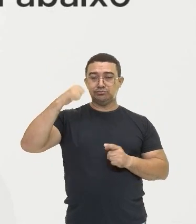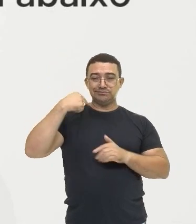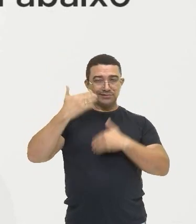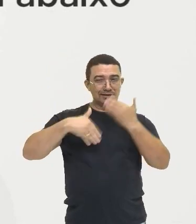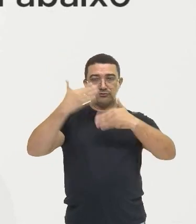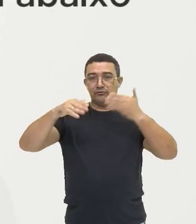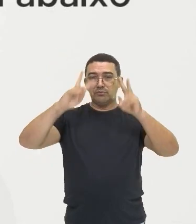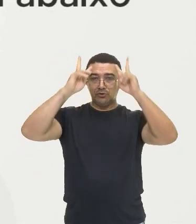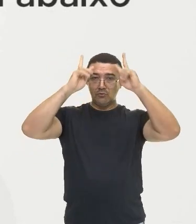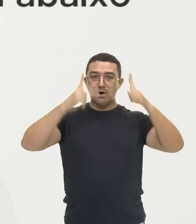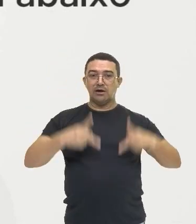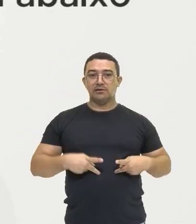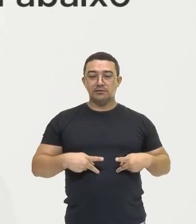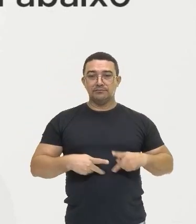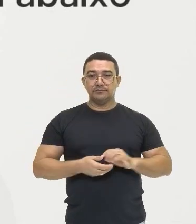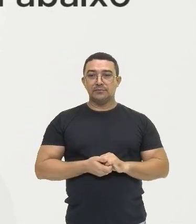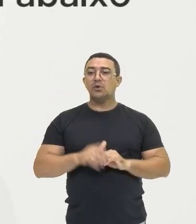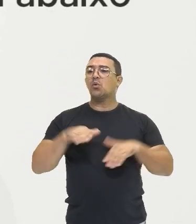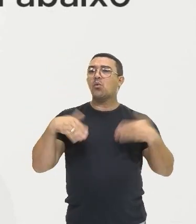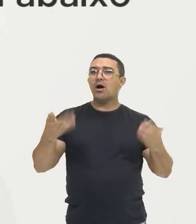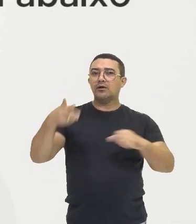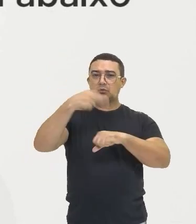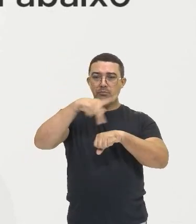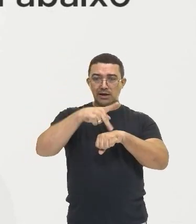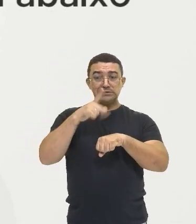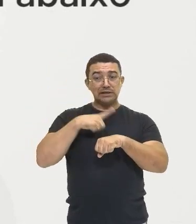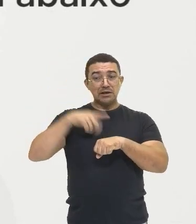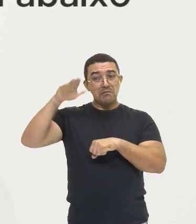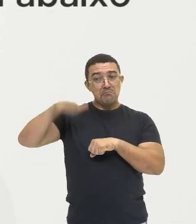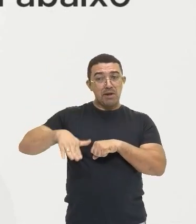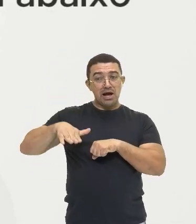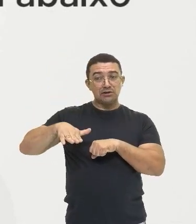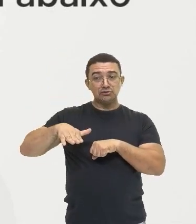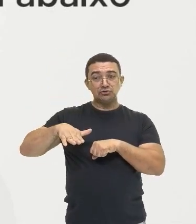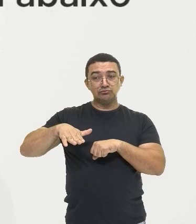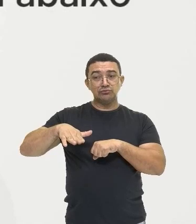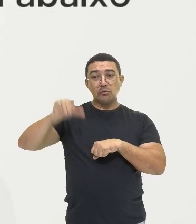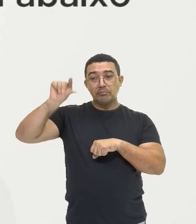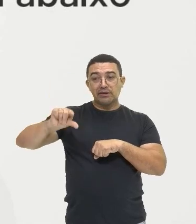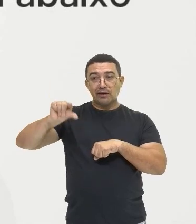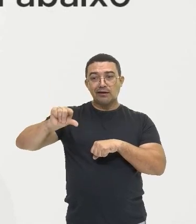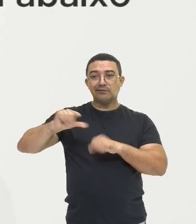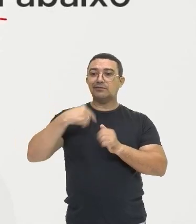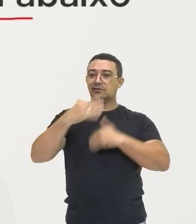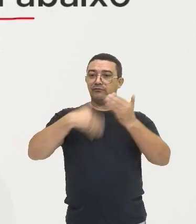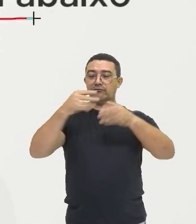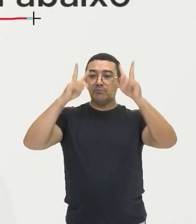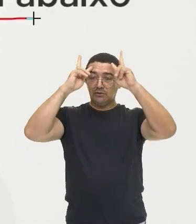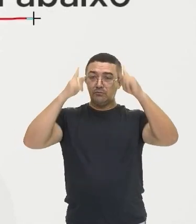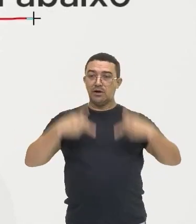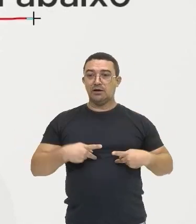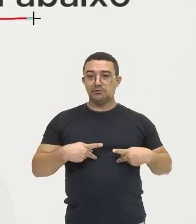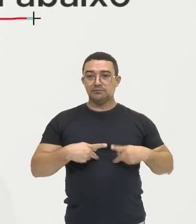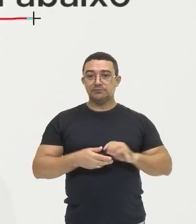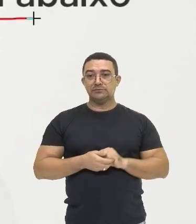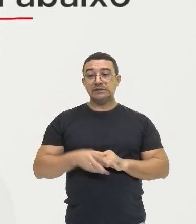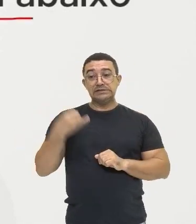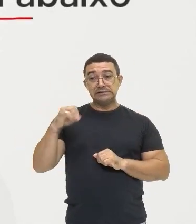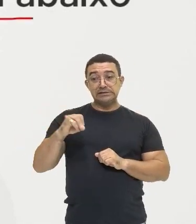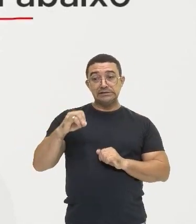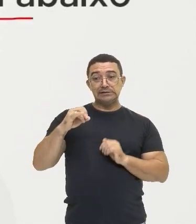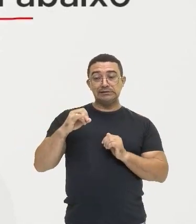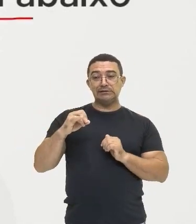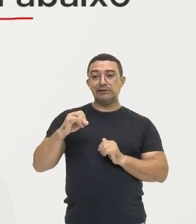outras classificações. Quando é que o país tem baixo desenvolvimento humano? Quando o IDH dele está abaixo de